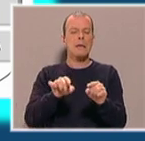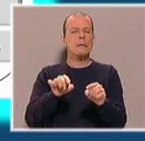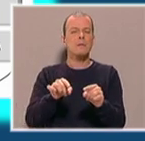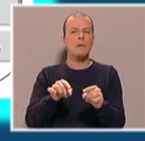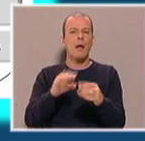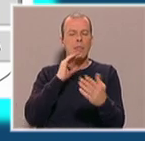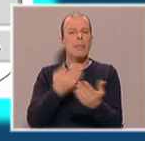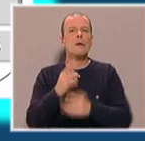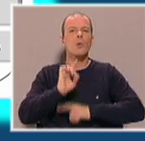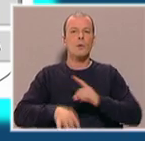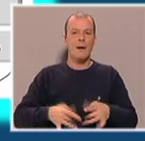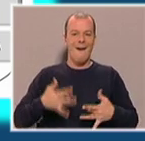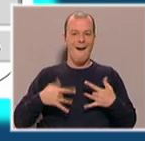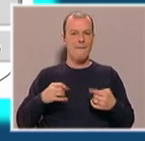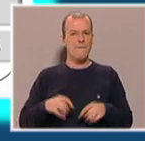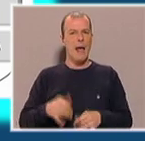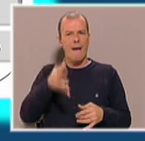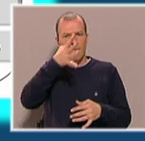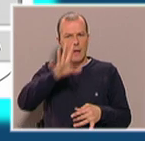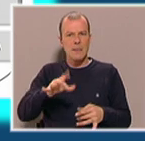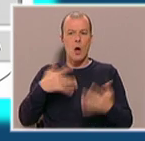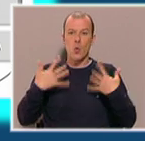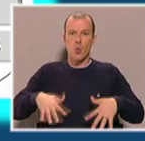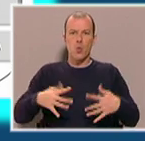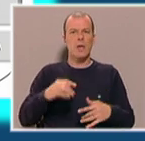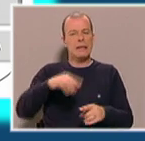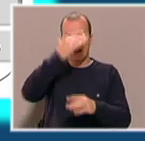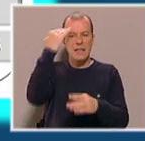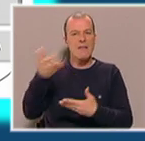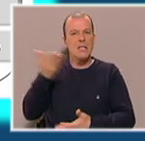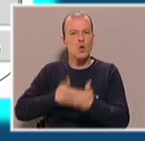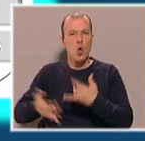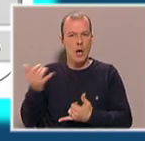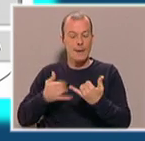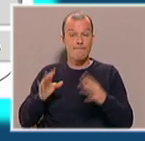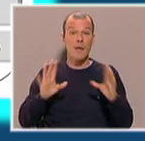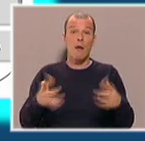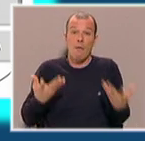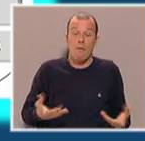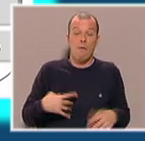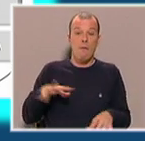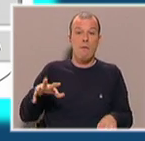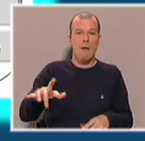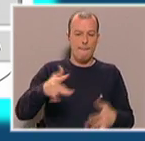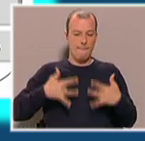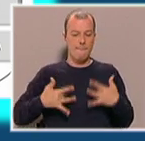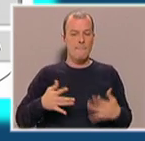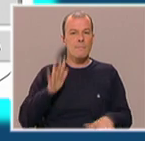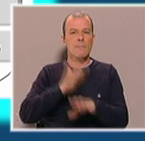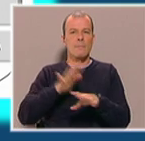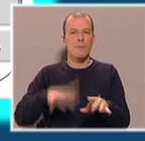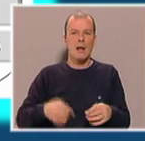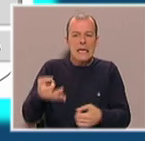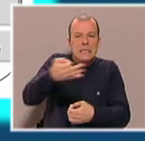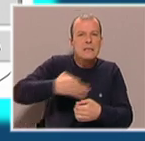inflamação também dos alvéolos pulmonares, dificultando as trocas gasosas. O cancro do pulmão é uma doença que resulta de uma formação